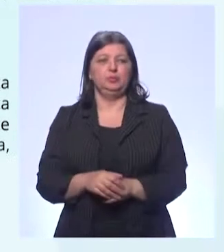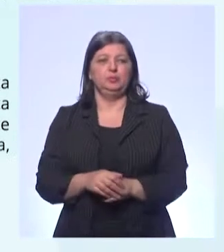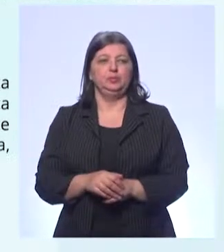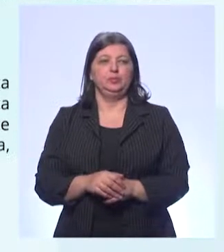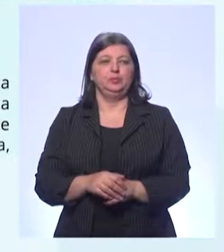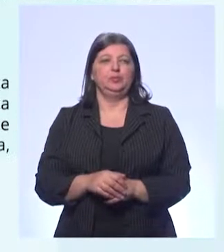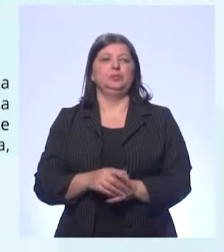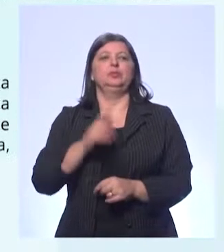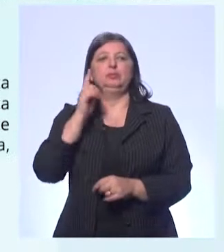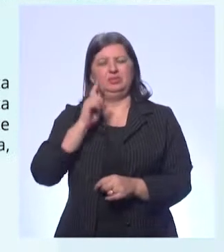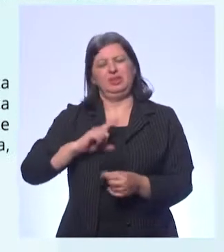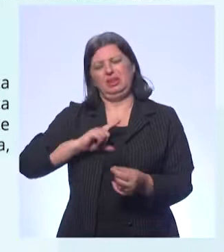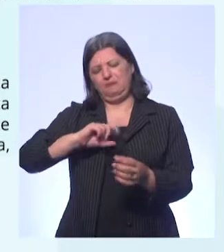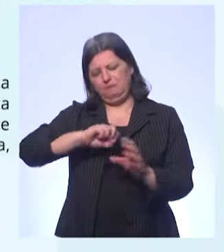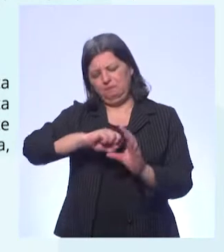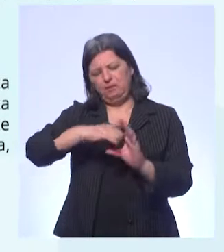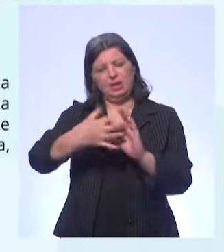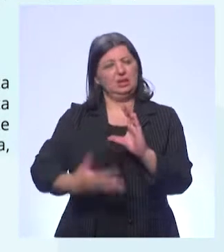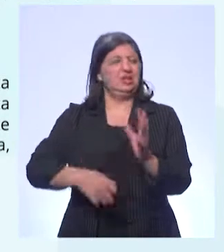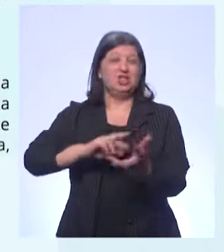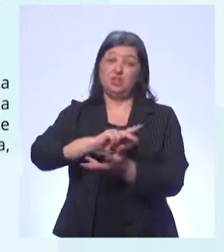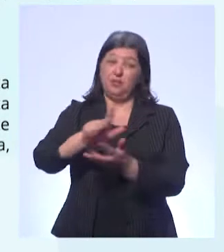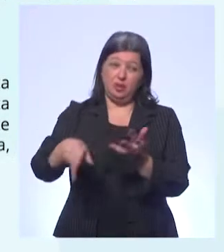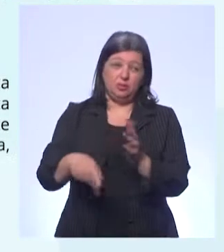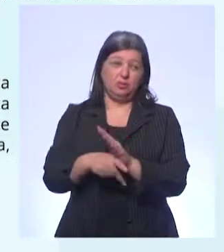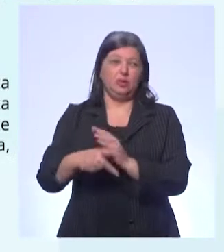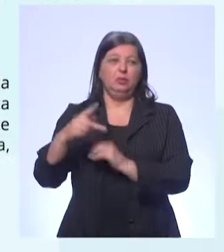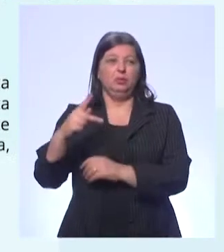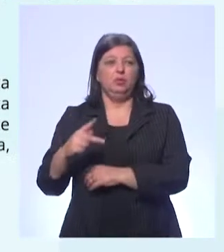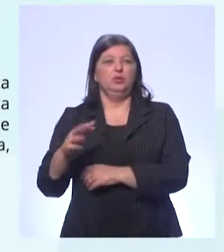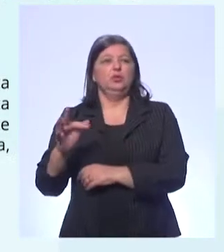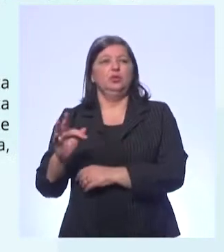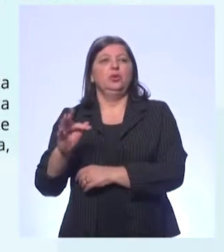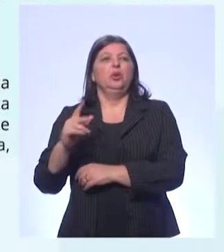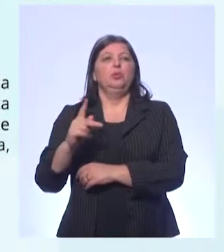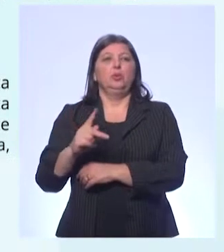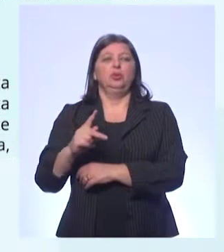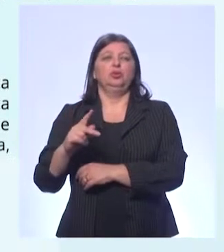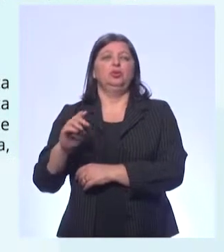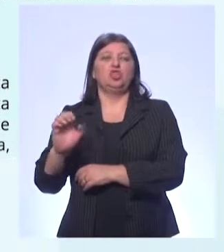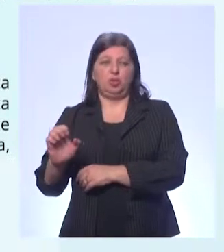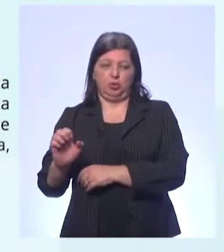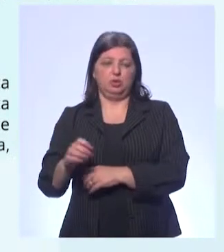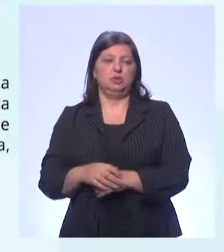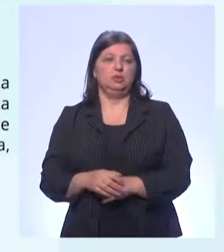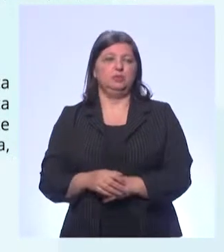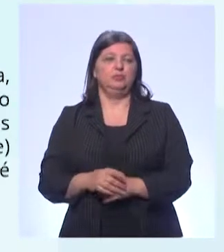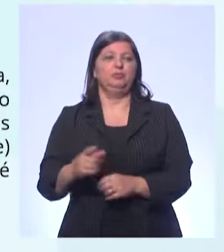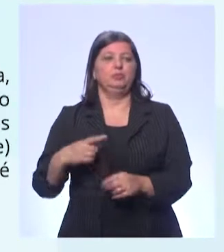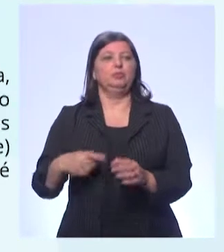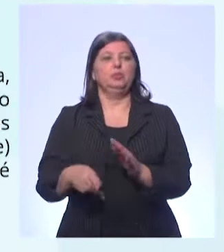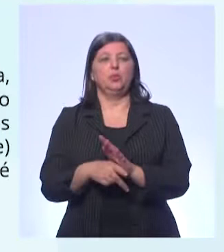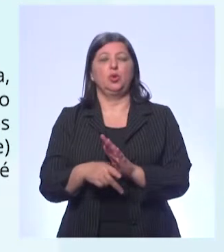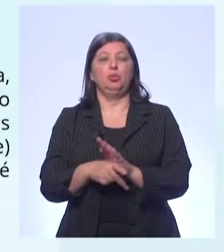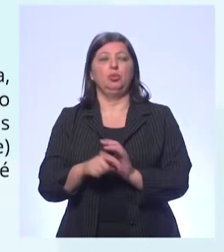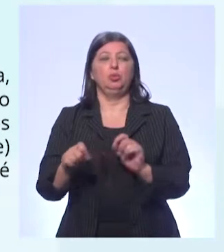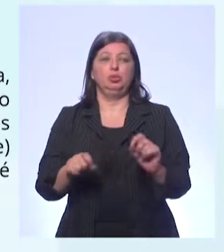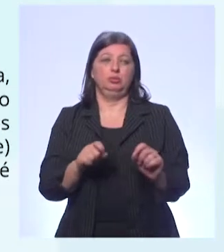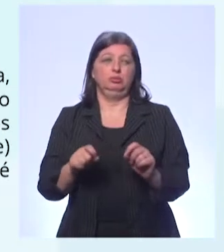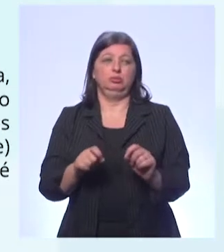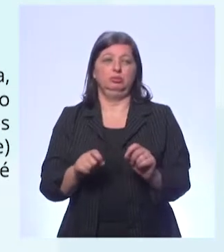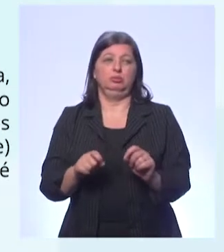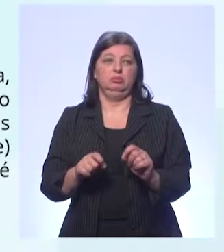tenho várias características aqui, tenho ponto de fusão e ebulição, tem a composição do cobre,